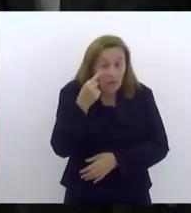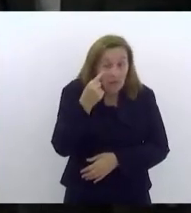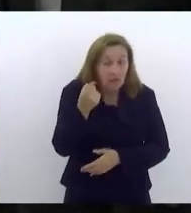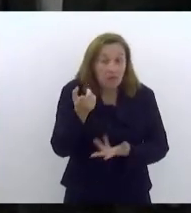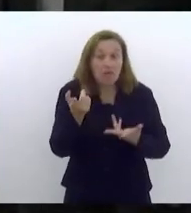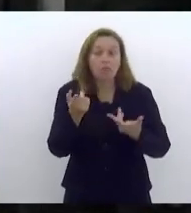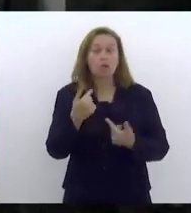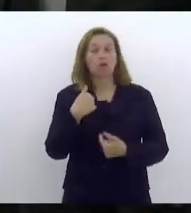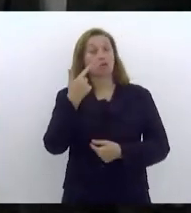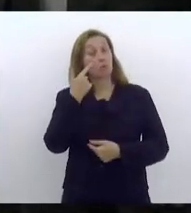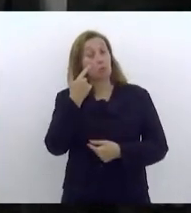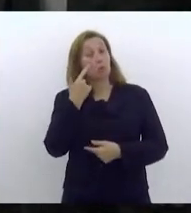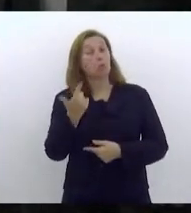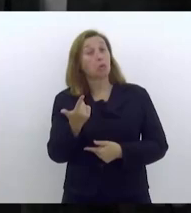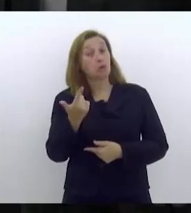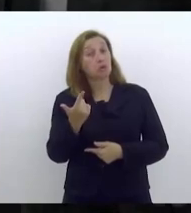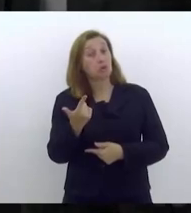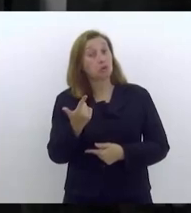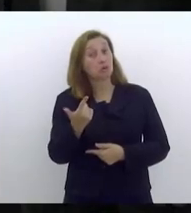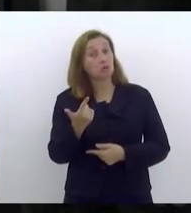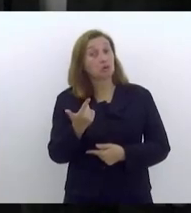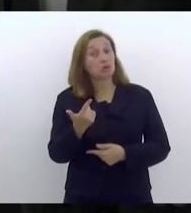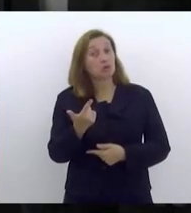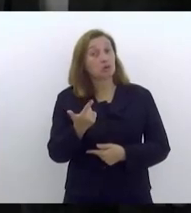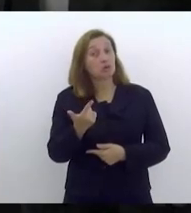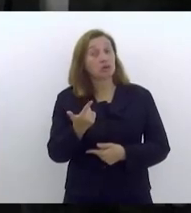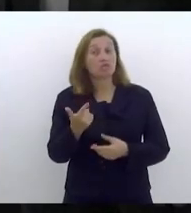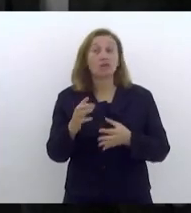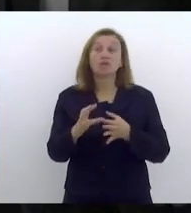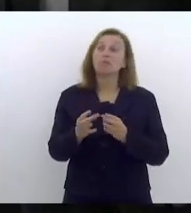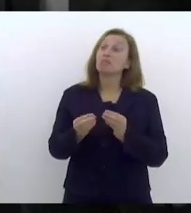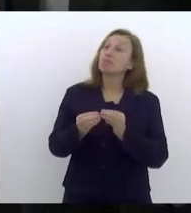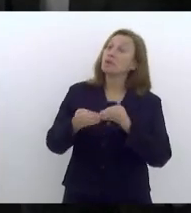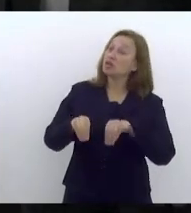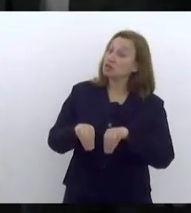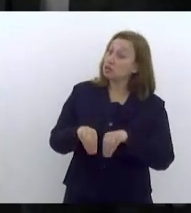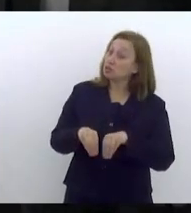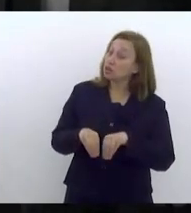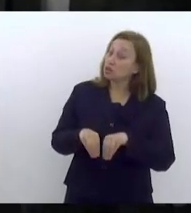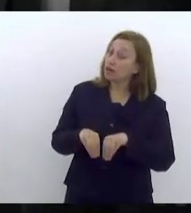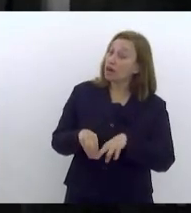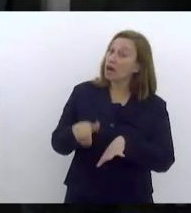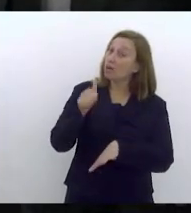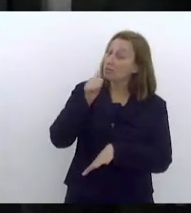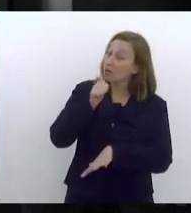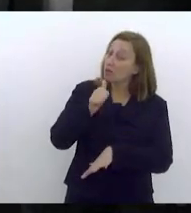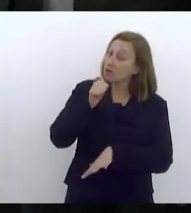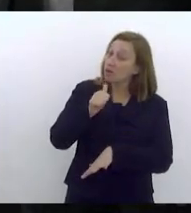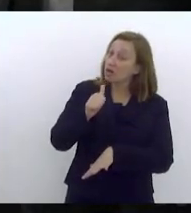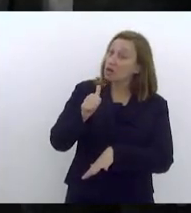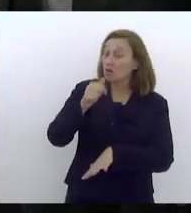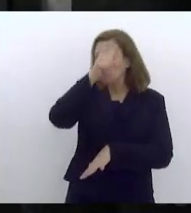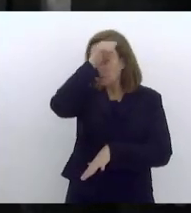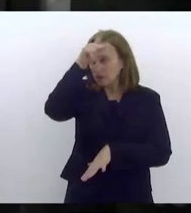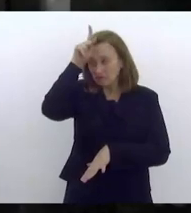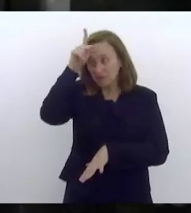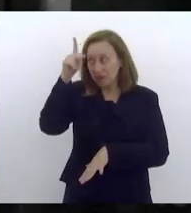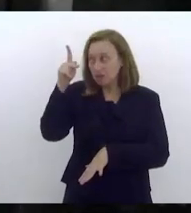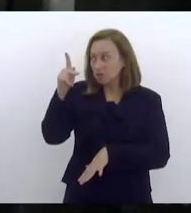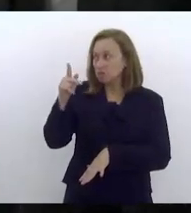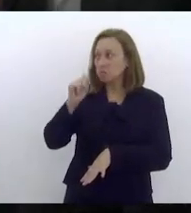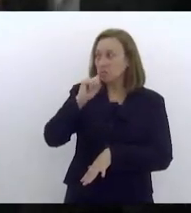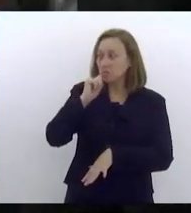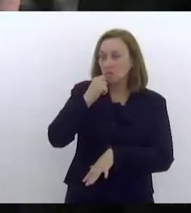eu estou vendo que vai estourar mais uma vez na mulher, esse prefeito que não gosta de mulher vai estourar na diretora e